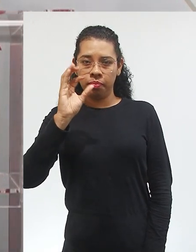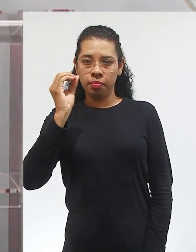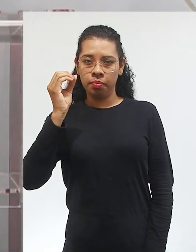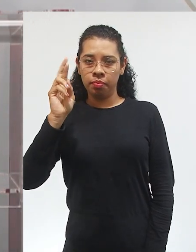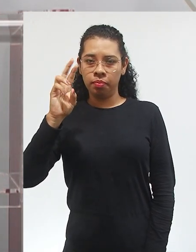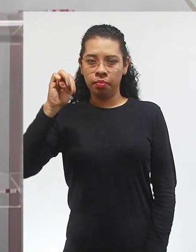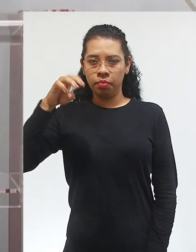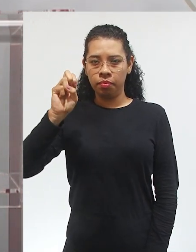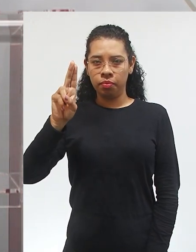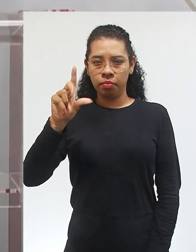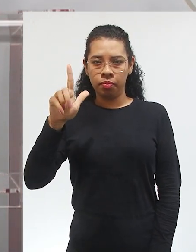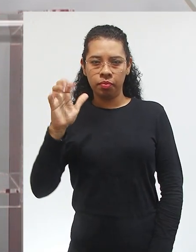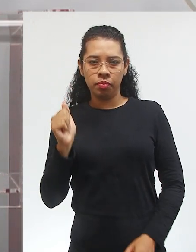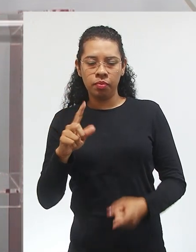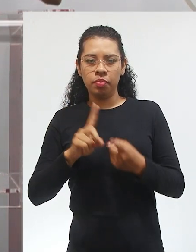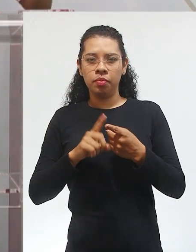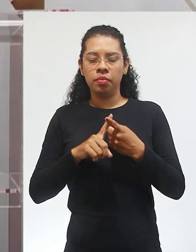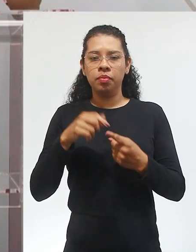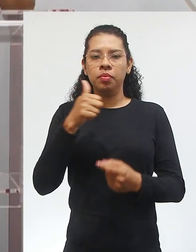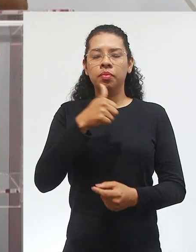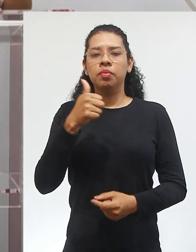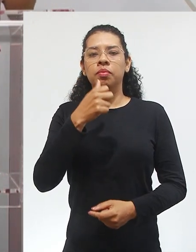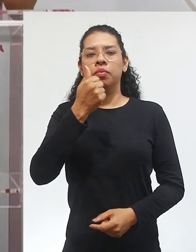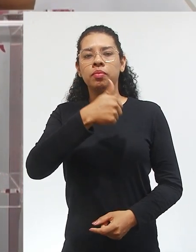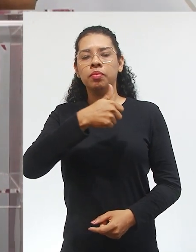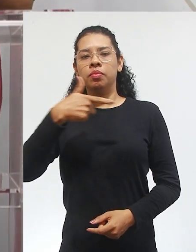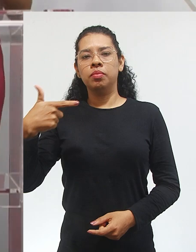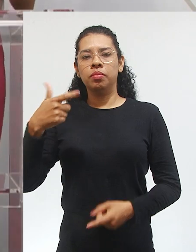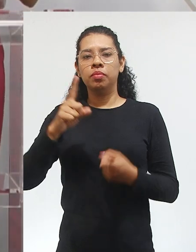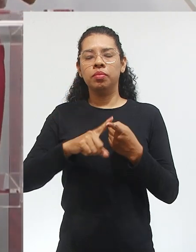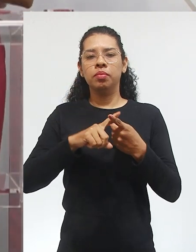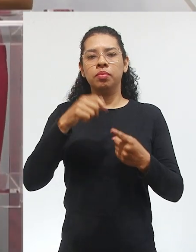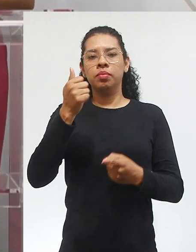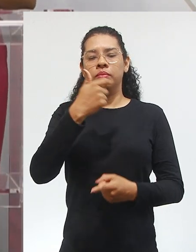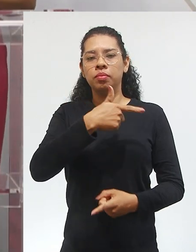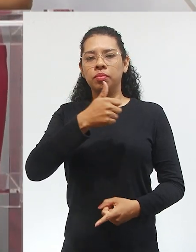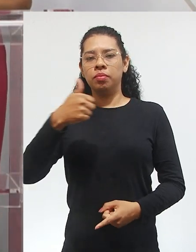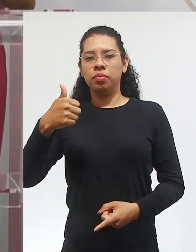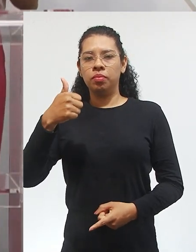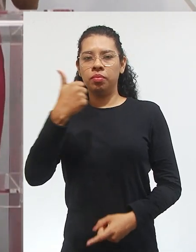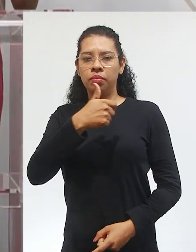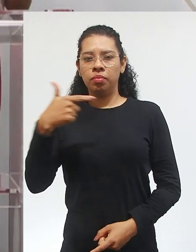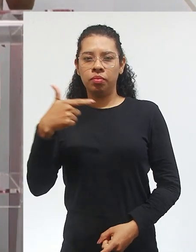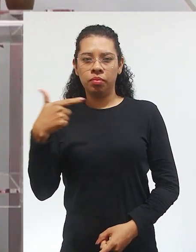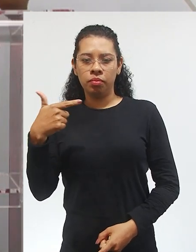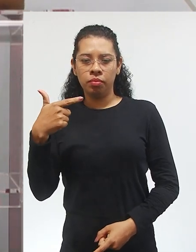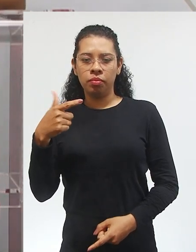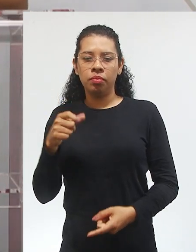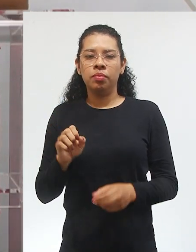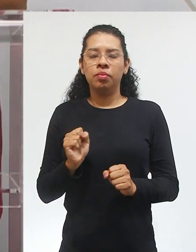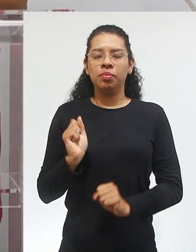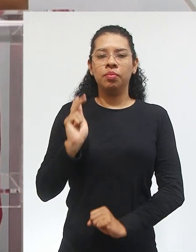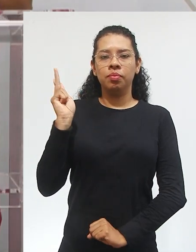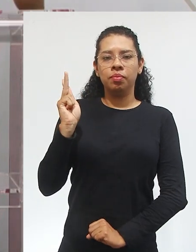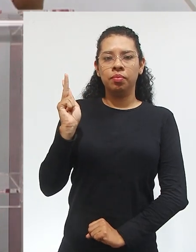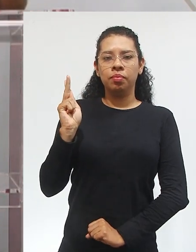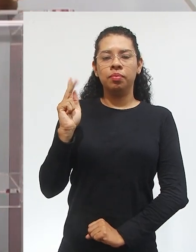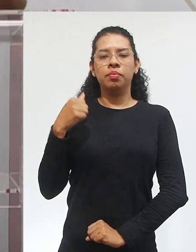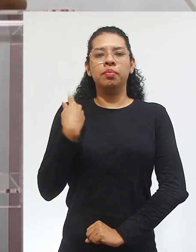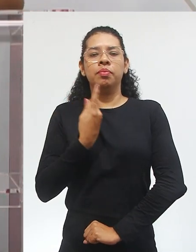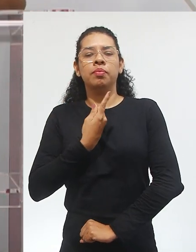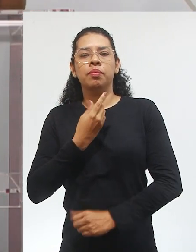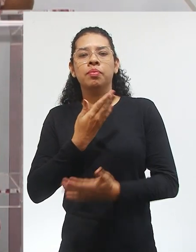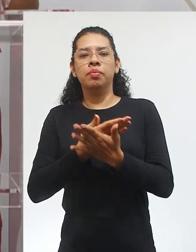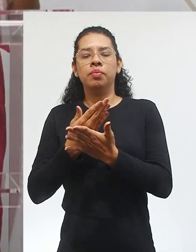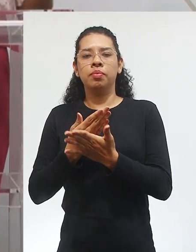quarta fórmula. Lembra a regrinha lá? 11, 12, 21, 22, ok? Então, nossa